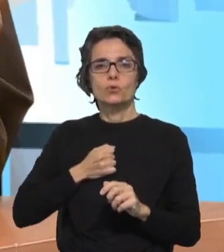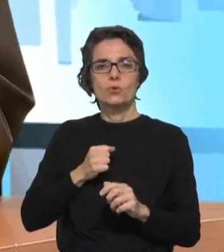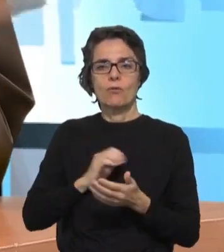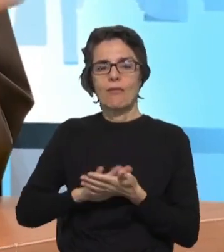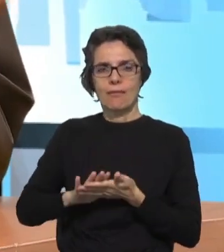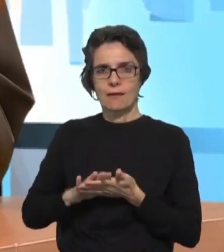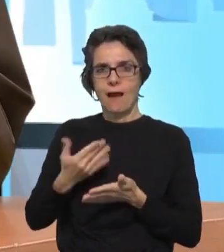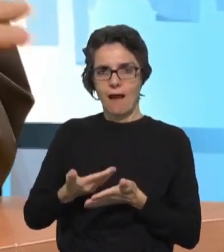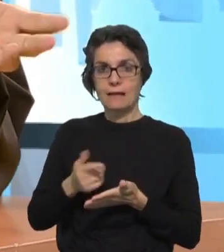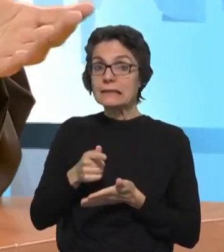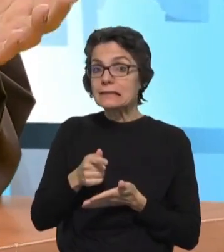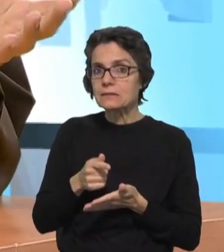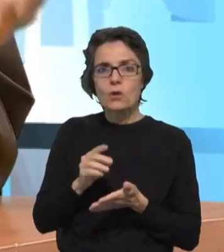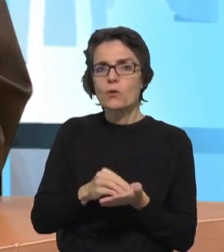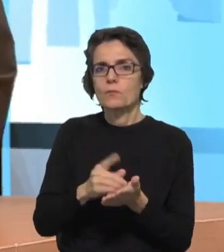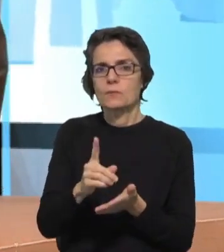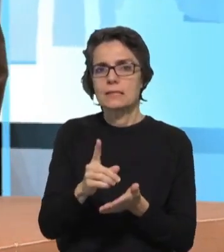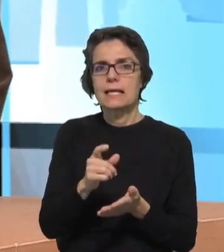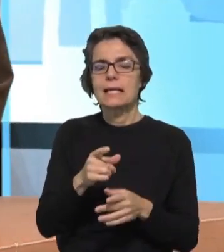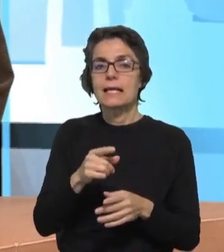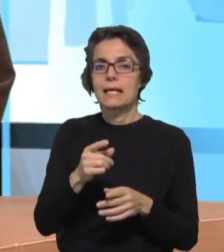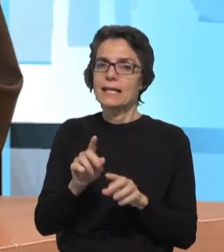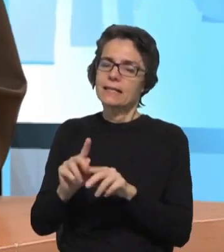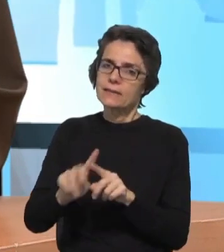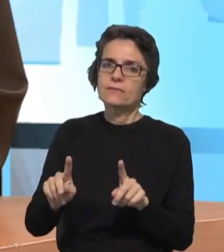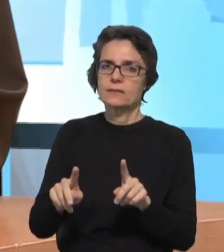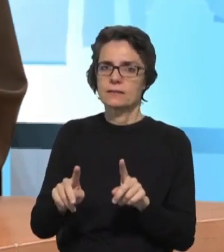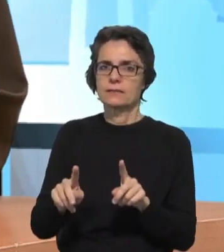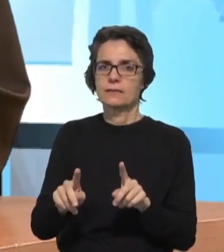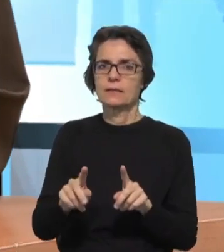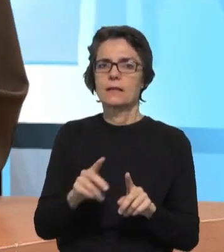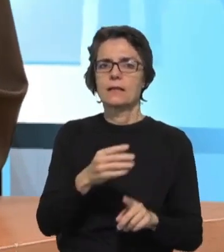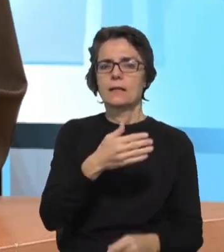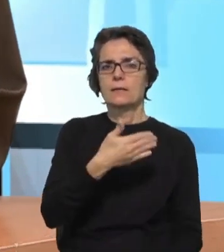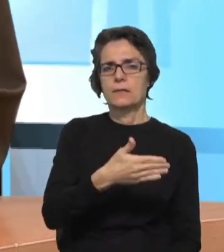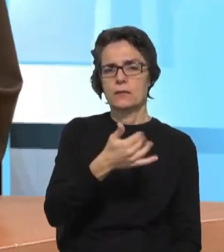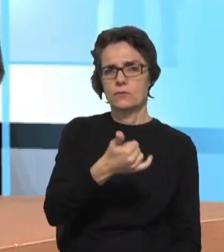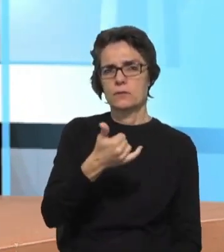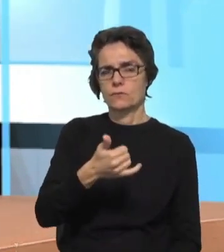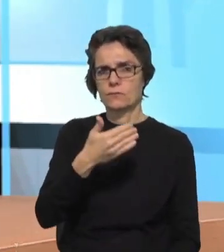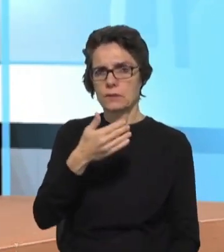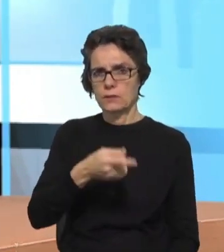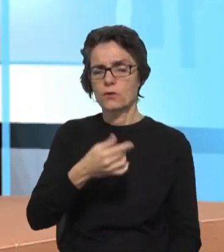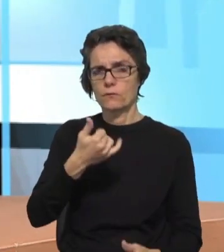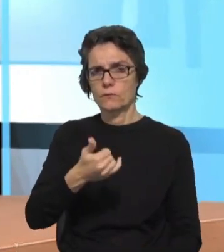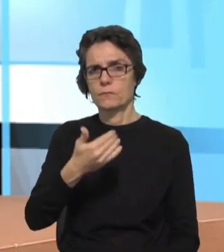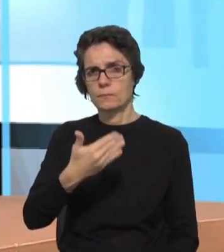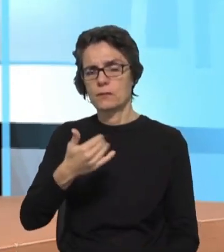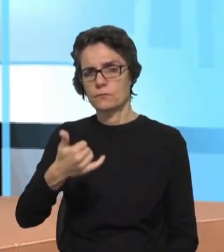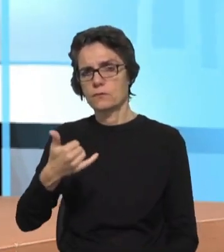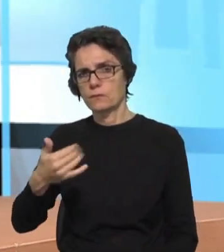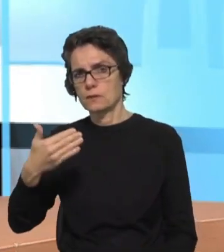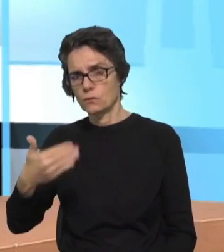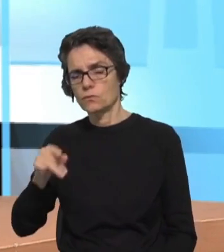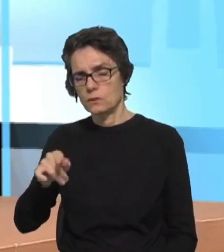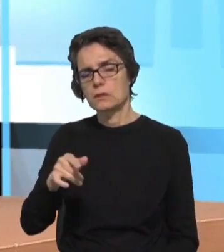vem logo desde do propósito, tal de 1209, de 1221, ele fala de novo nisso, aqui vai reforçar. A regra